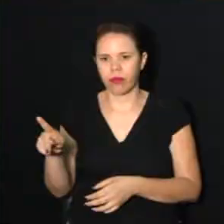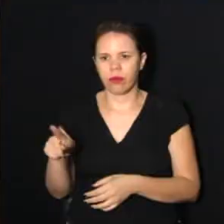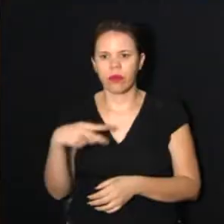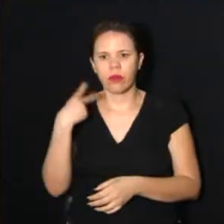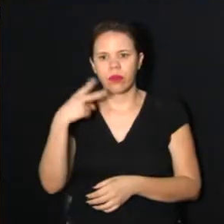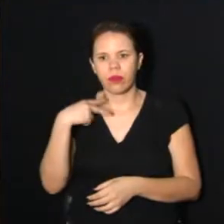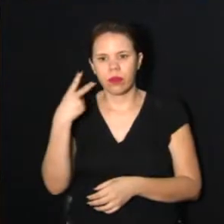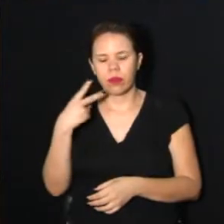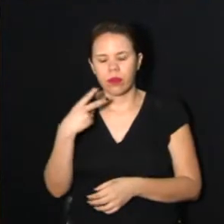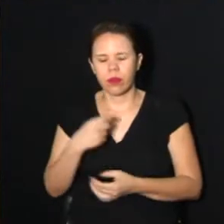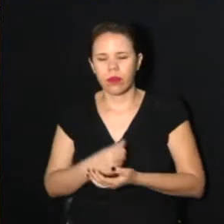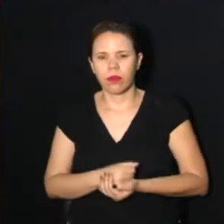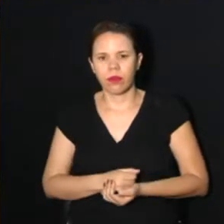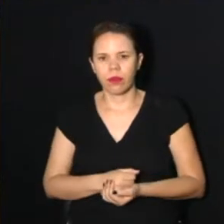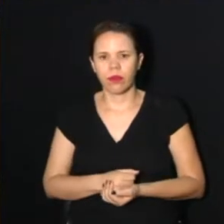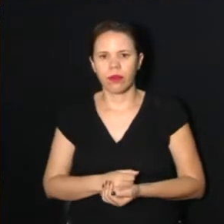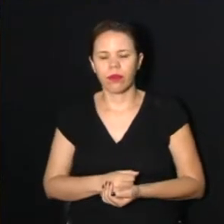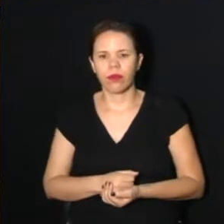Vereador